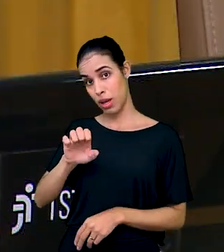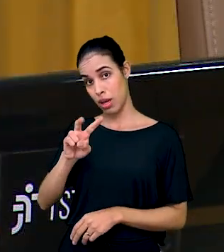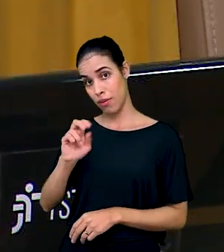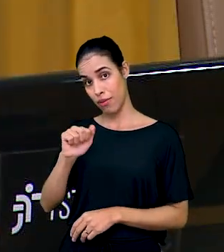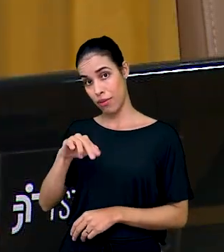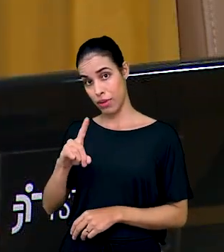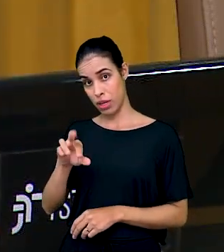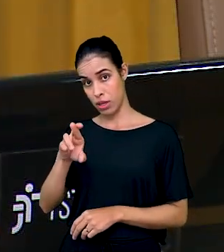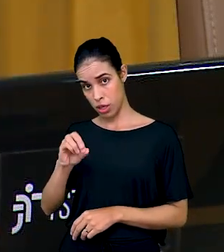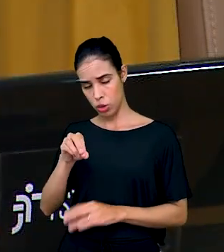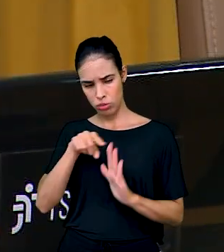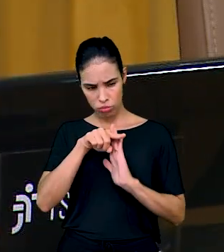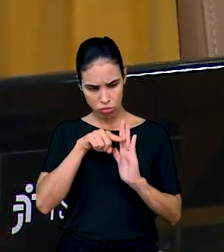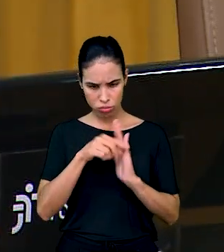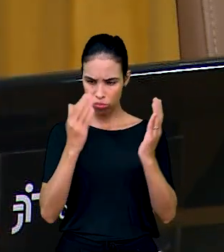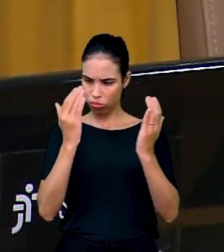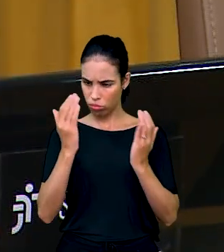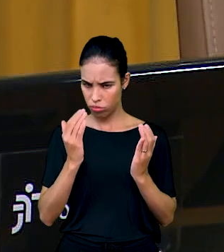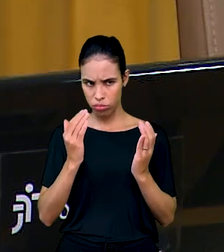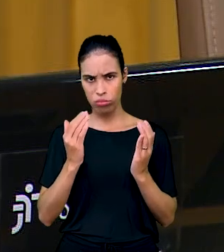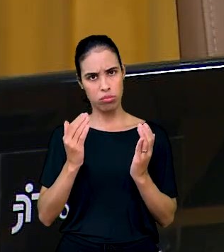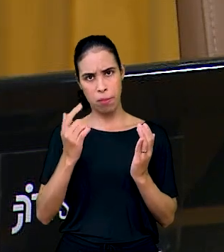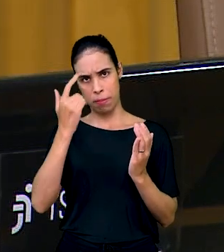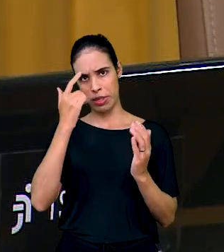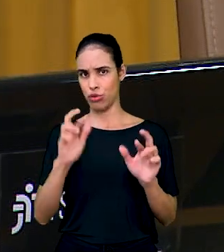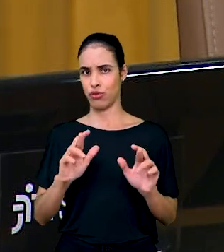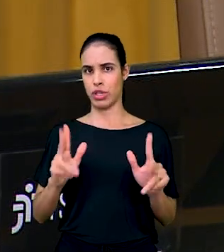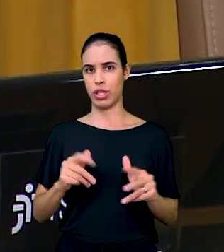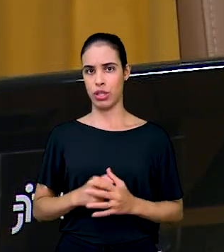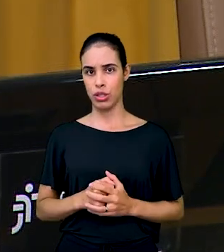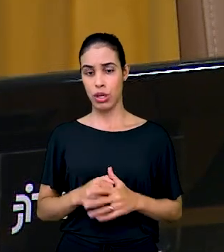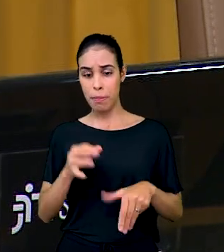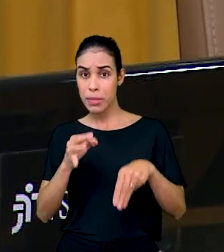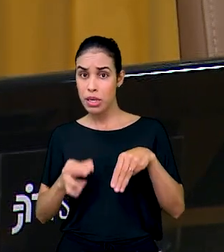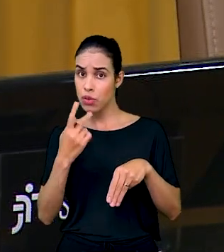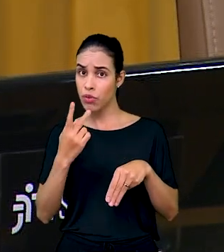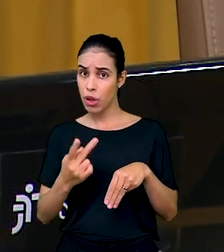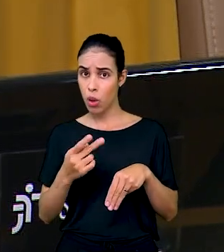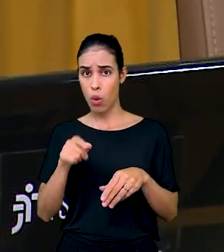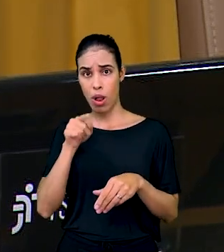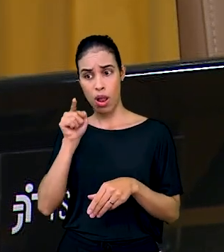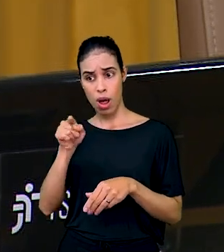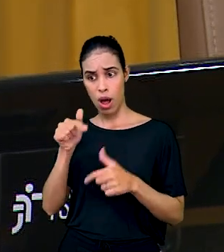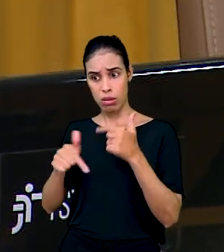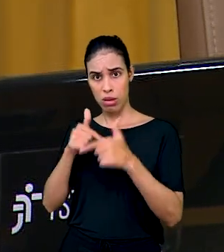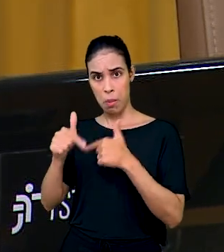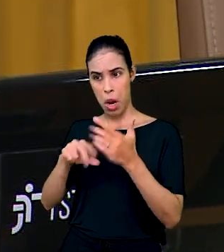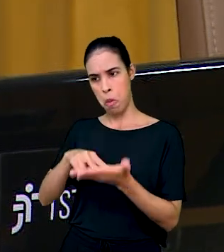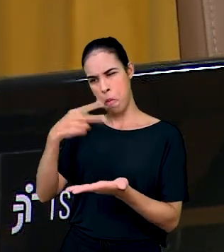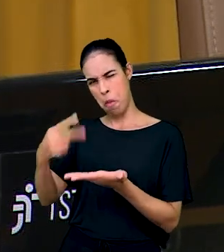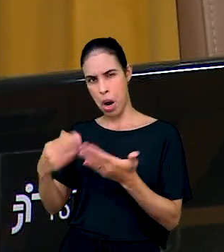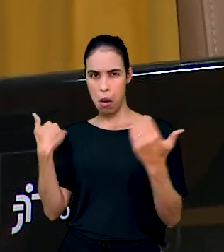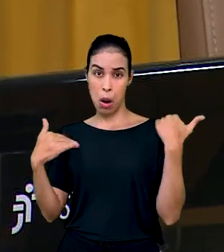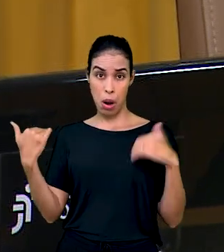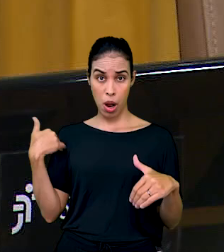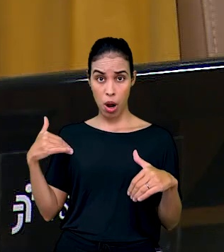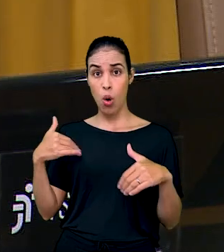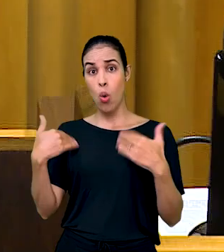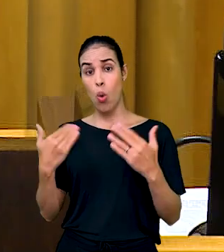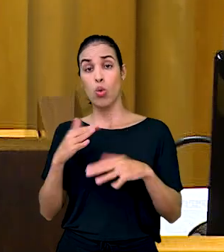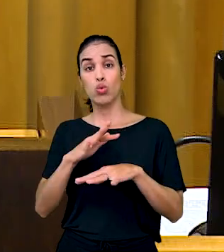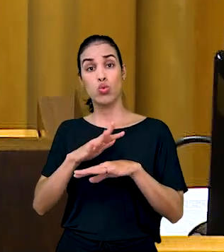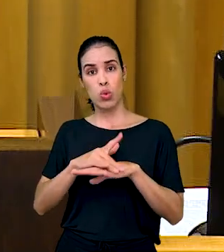ministro Evandro Valadão, teve entendimento diferente. O ministro considerou que acidente de trabalho ou doença